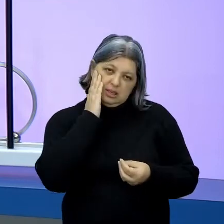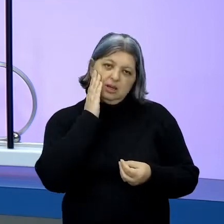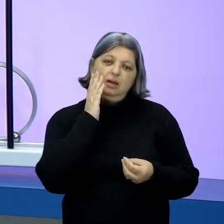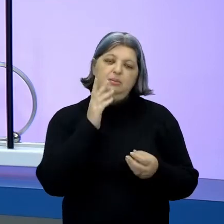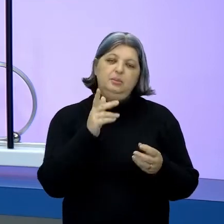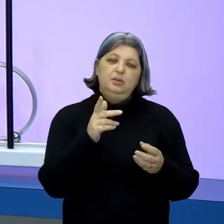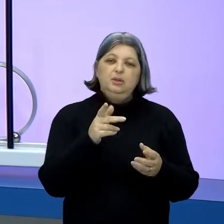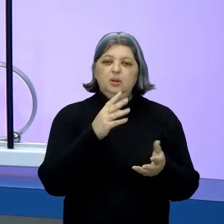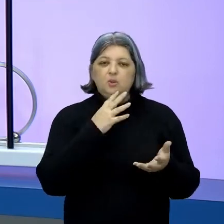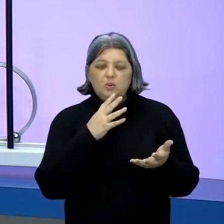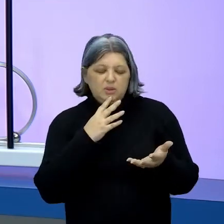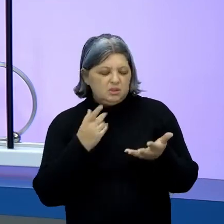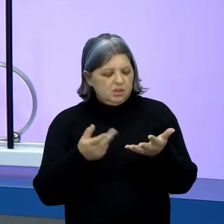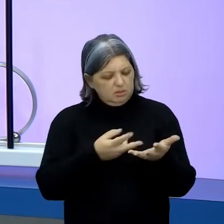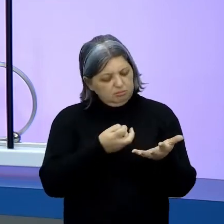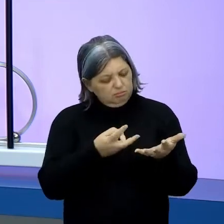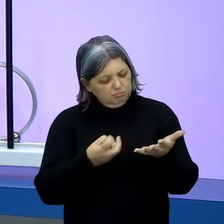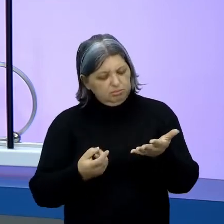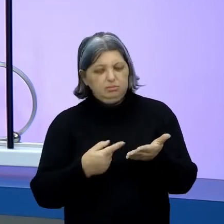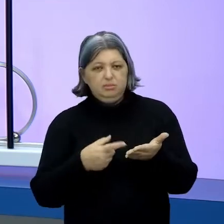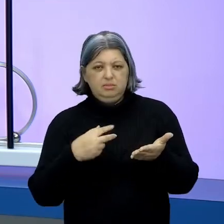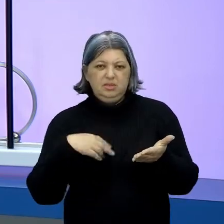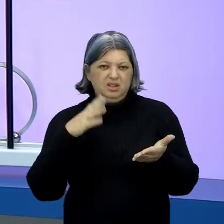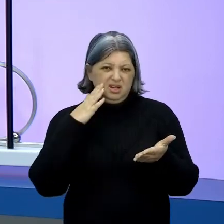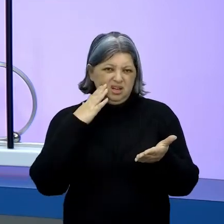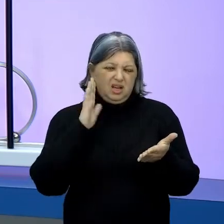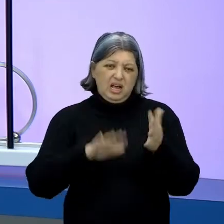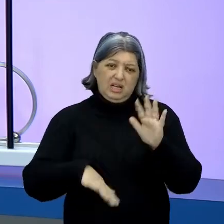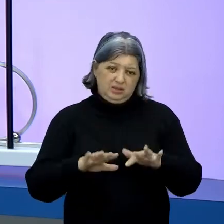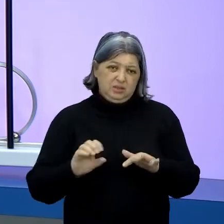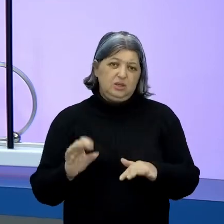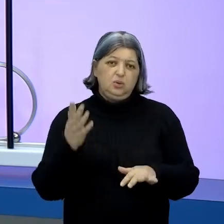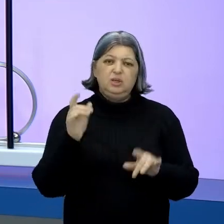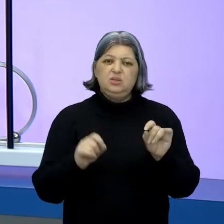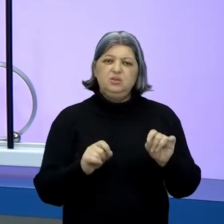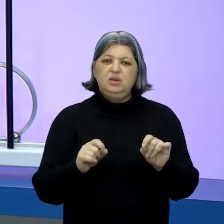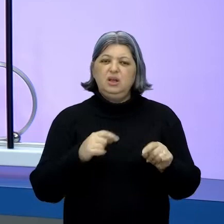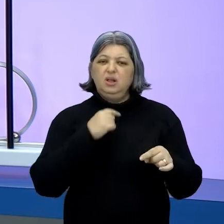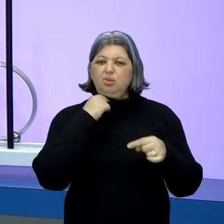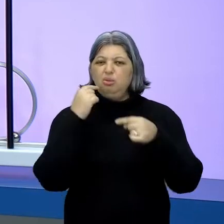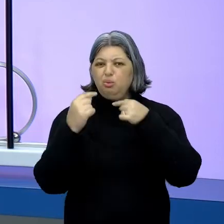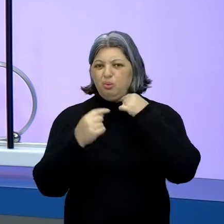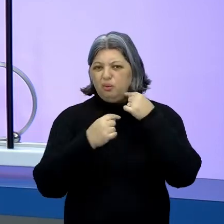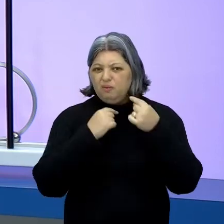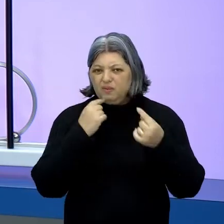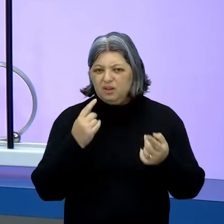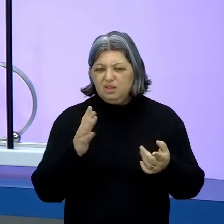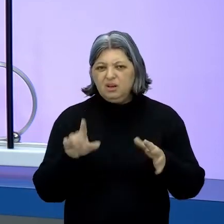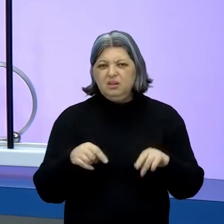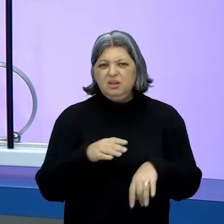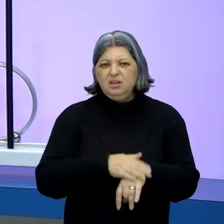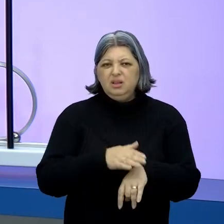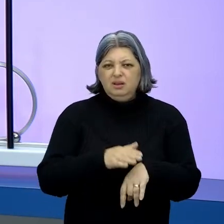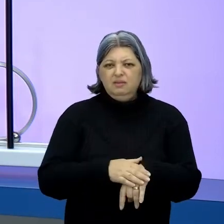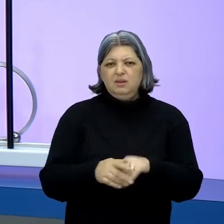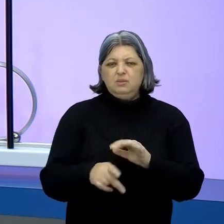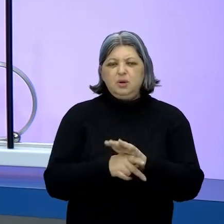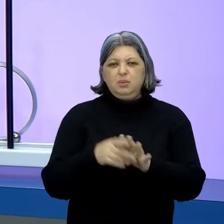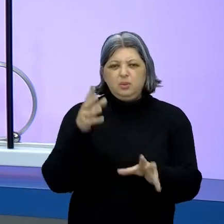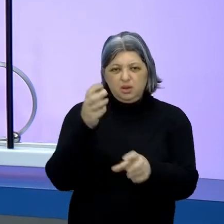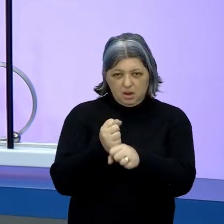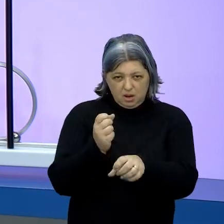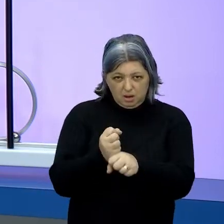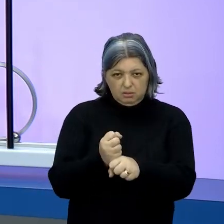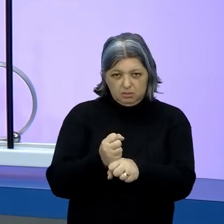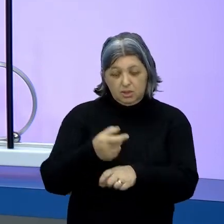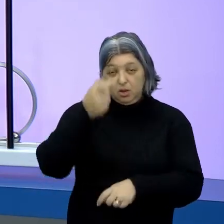prévio, então a gente começa a identificar, tem uma certa noção, mas sempre ocorre aquela dúvida, porque quando a gente faz esse cálculo, quando a gente tem